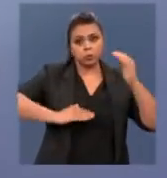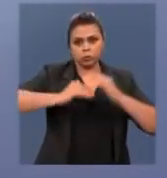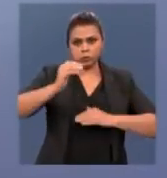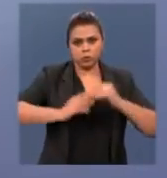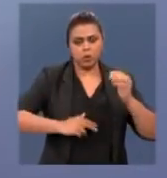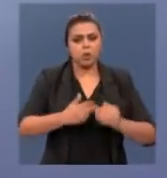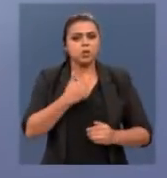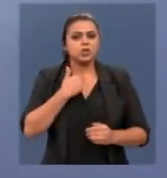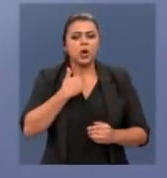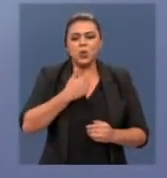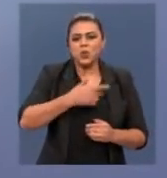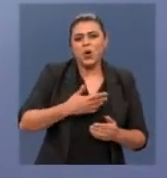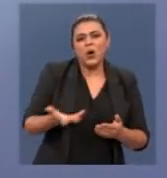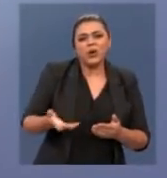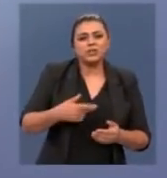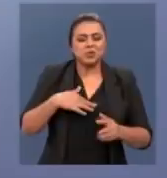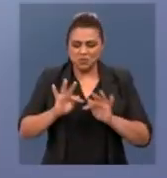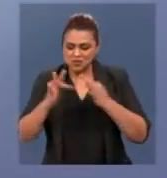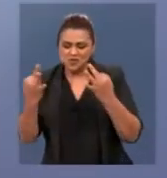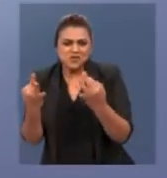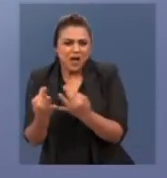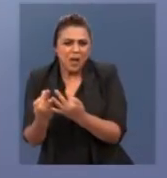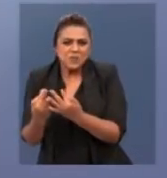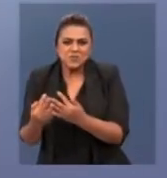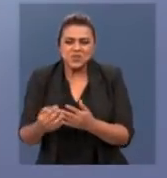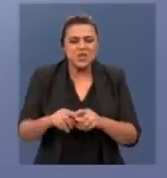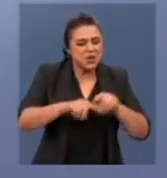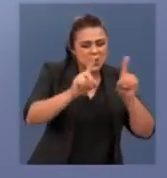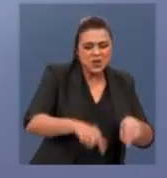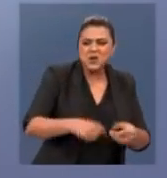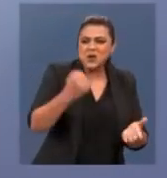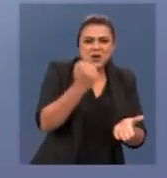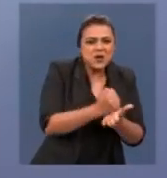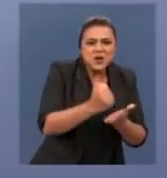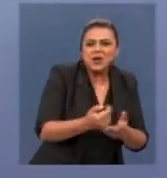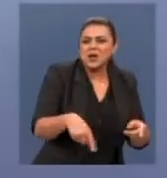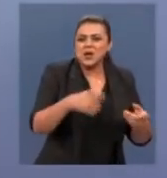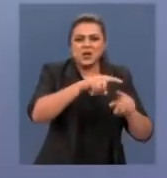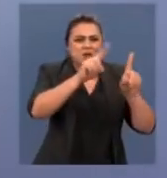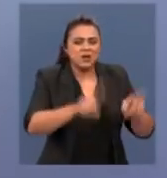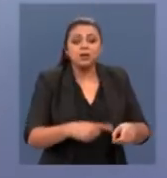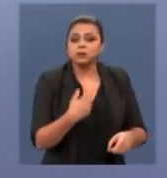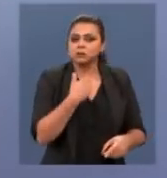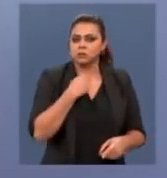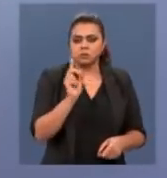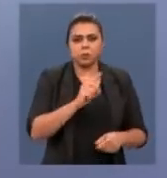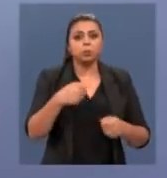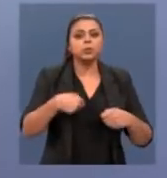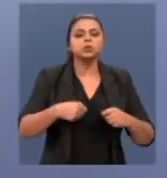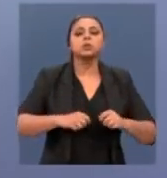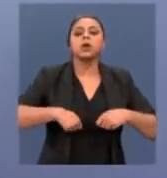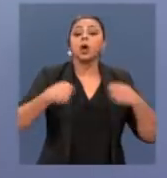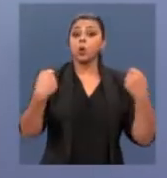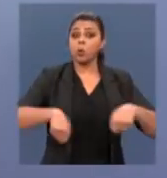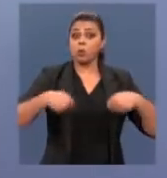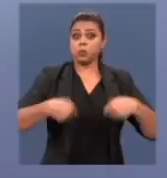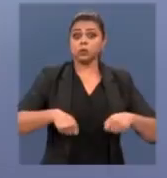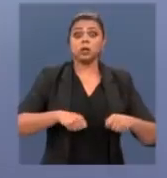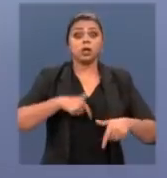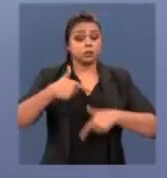entrar parente de político não pode entrar esses cargos comissionados e mostrar pessoas competentes que possam ter